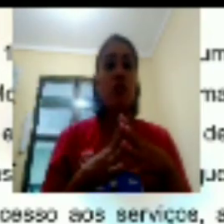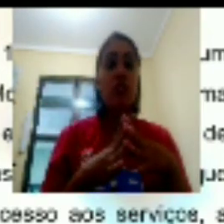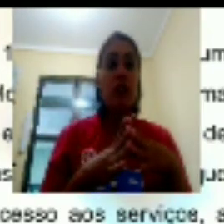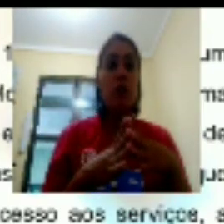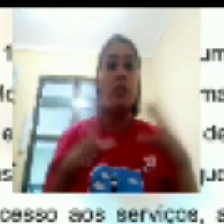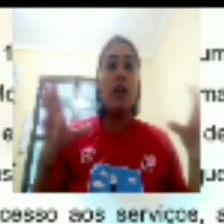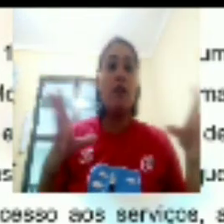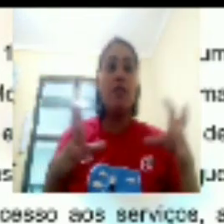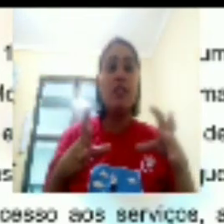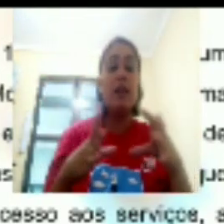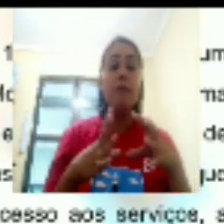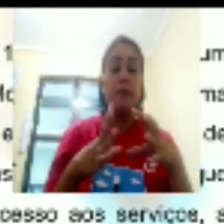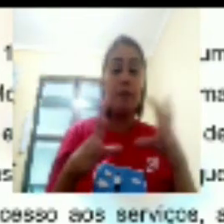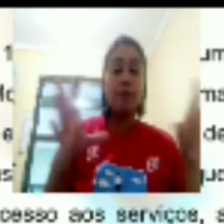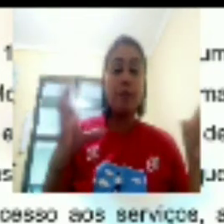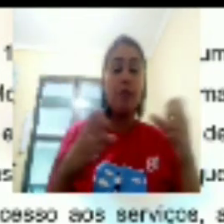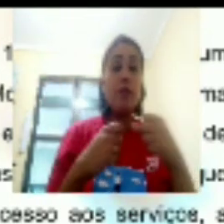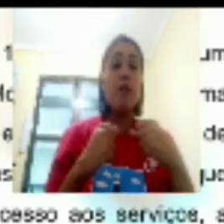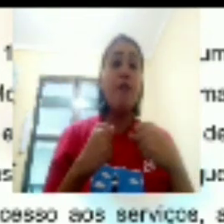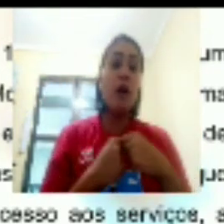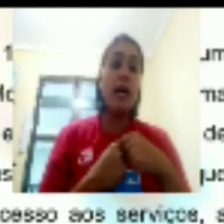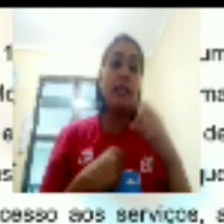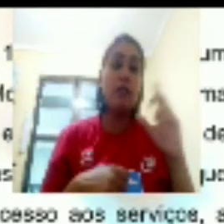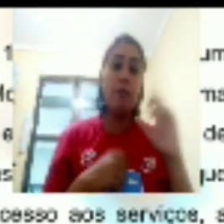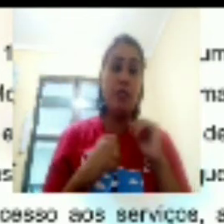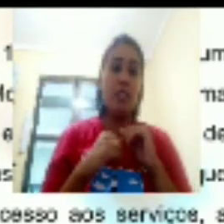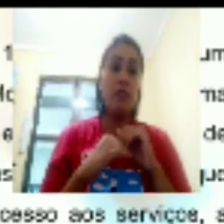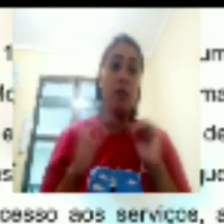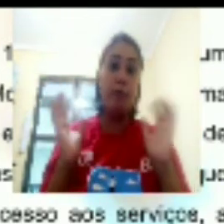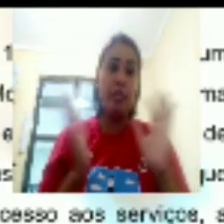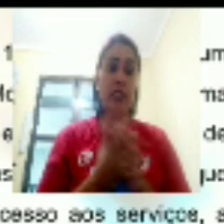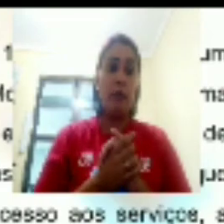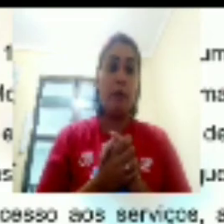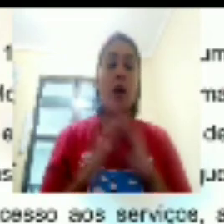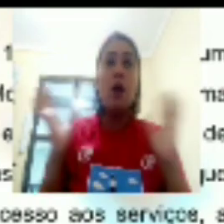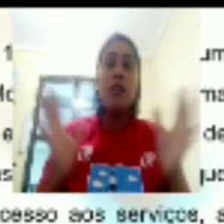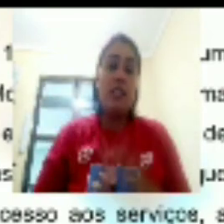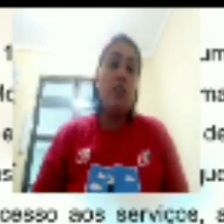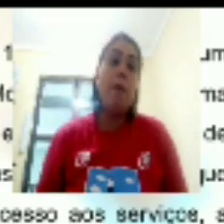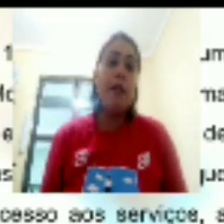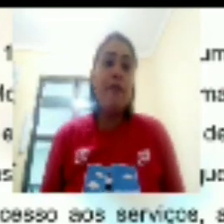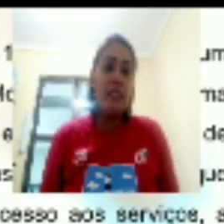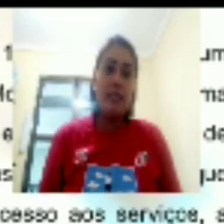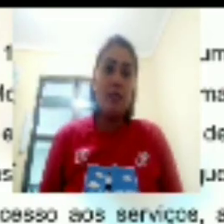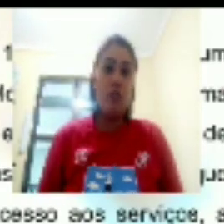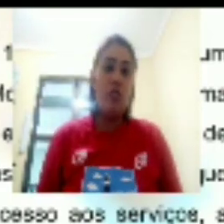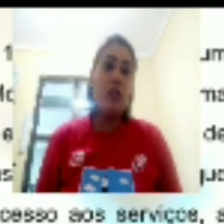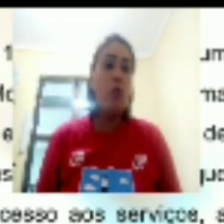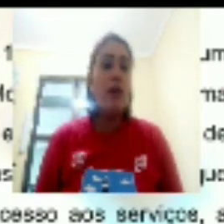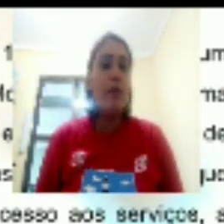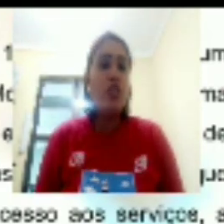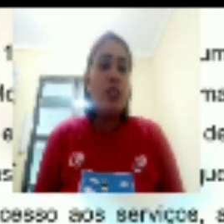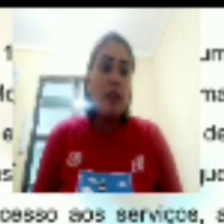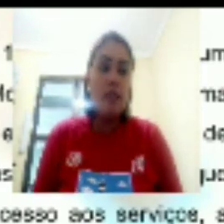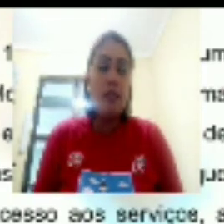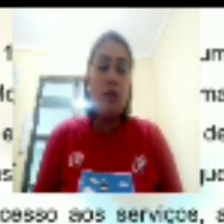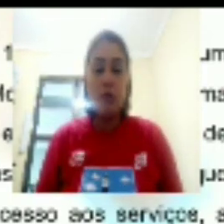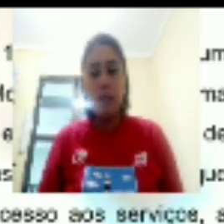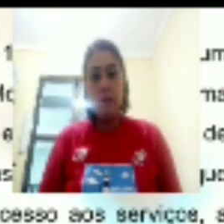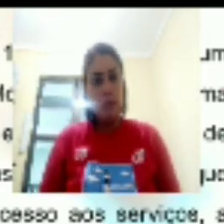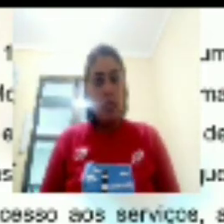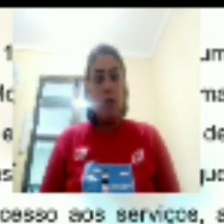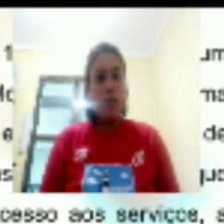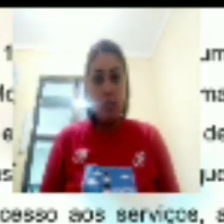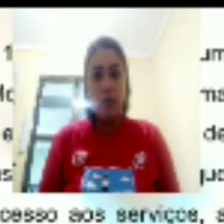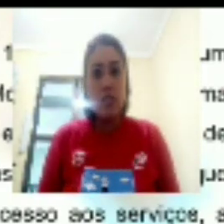as ações de saúde, ela não vai ser focada num poder só. Por exemplo, quem só pode fazer as ações de saúde é o Ministério da